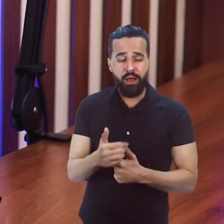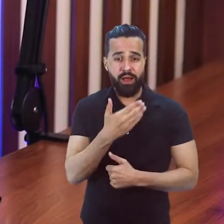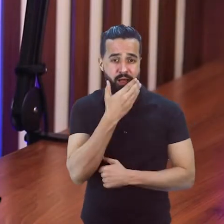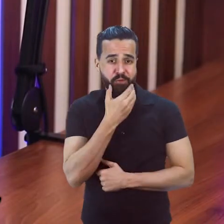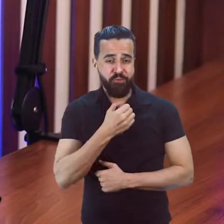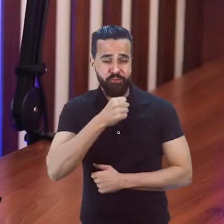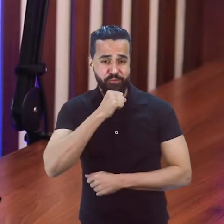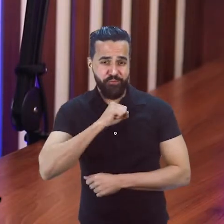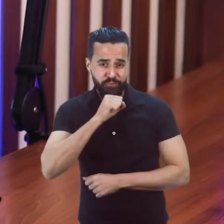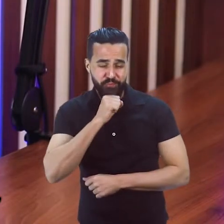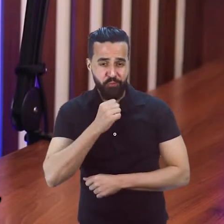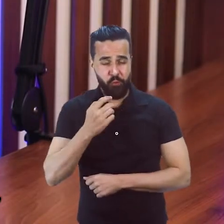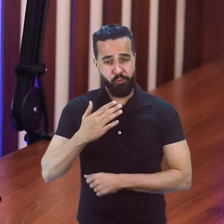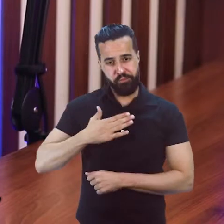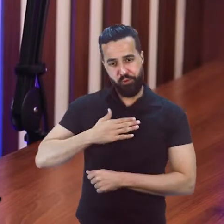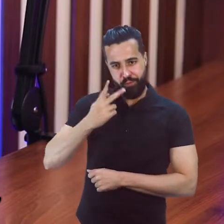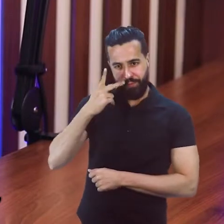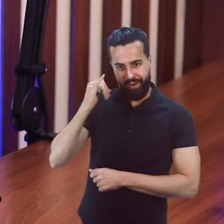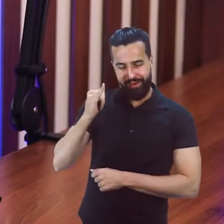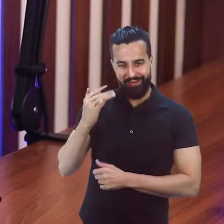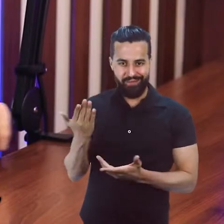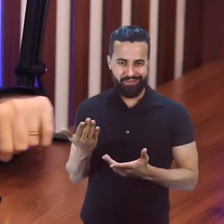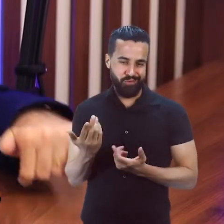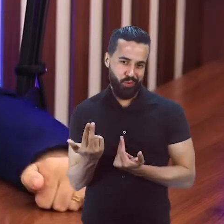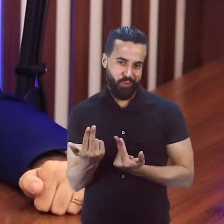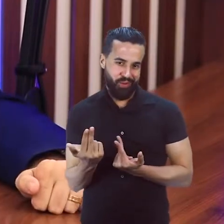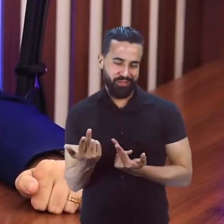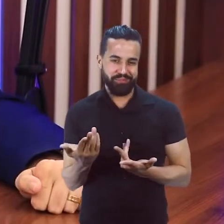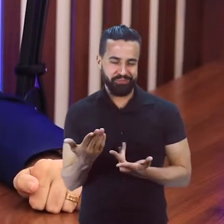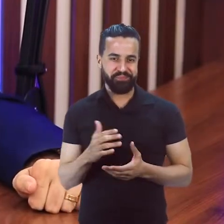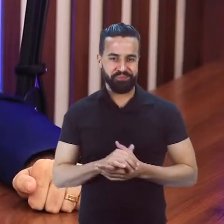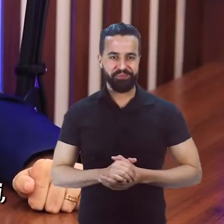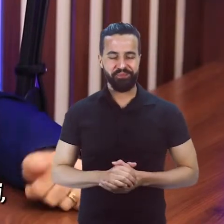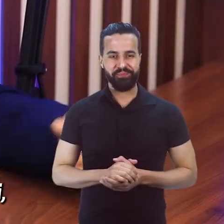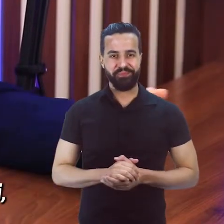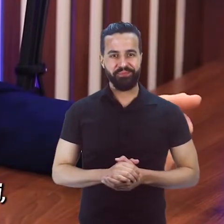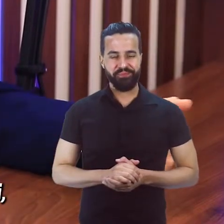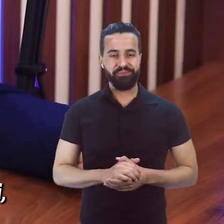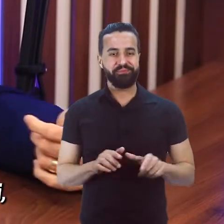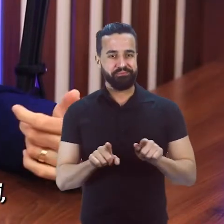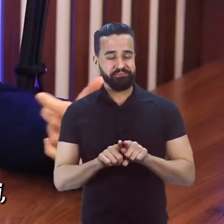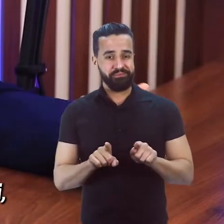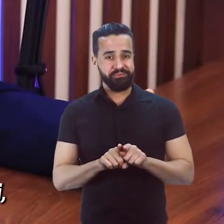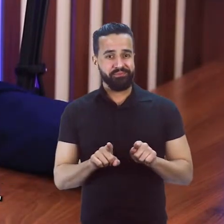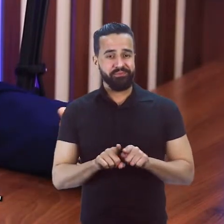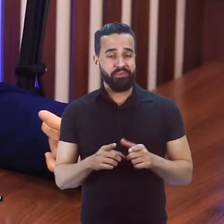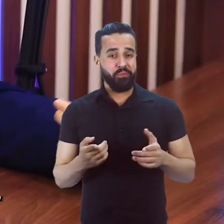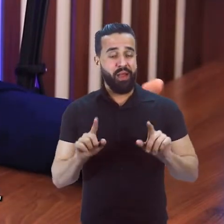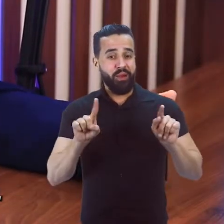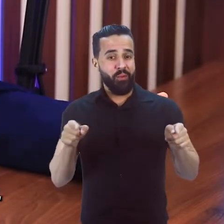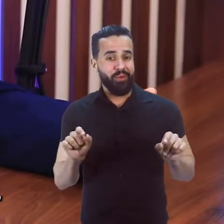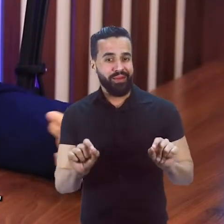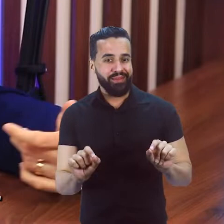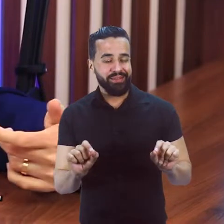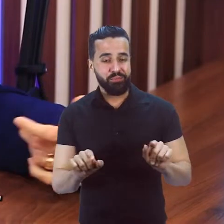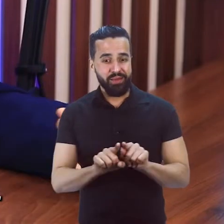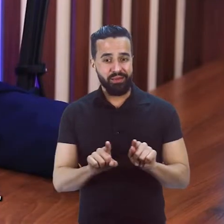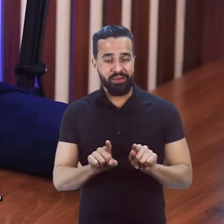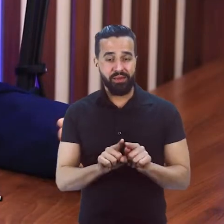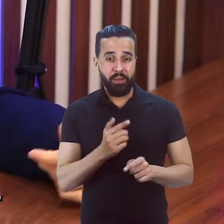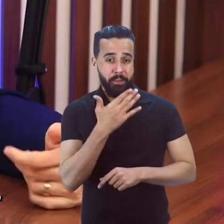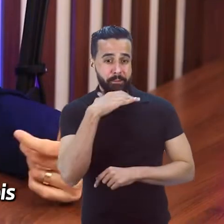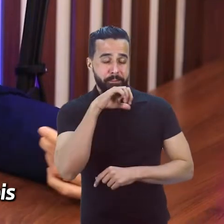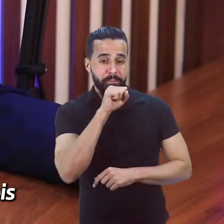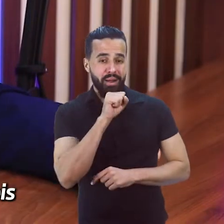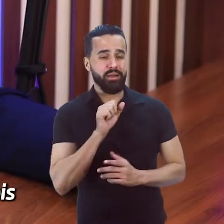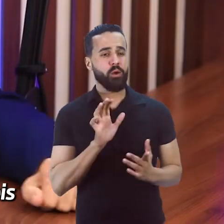Que eu falo pai, mas é o avô, aqui que eu estou fazendo referência, né? Até fazendo um parênteses, né? Meu pai, eu tenho muito contato com ele, apesar de ele ter separado da